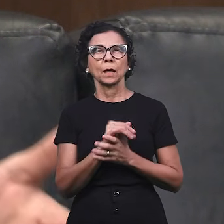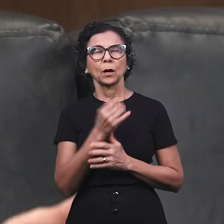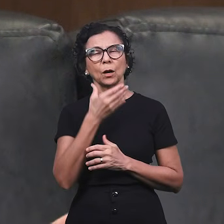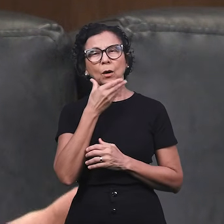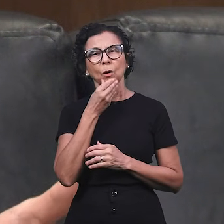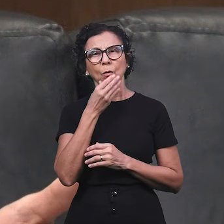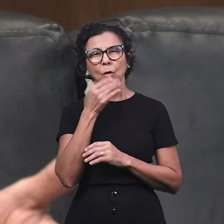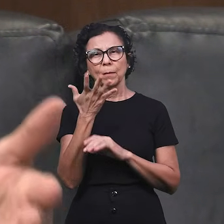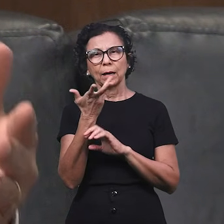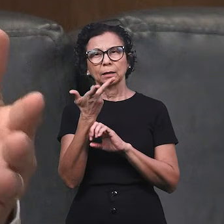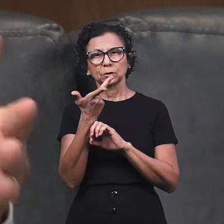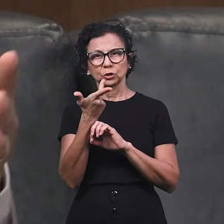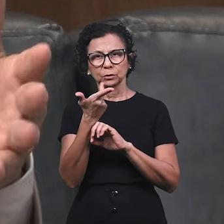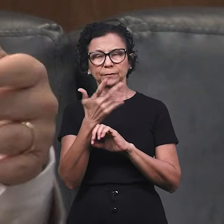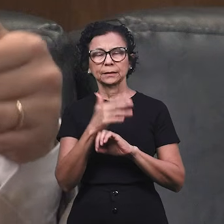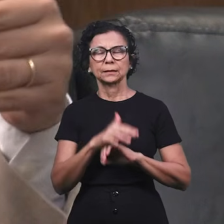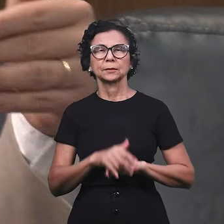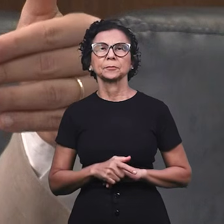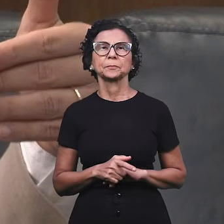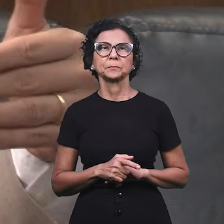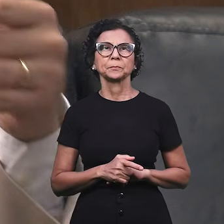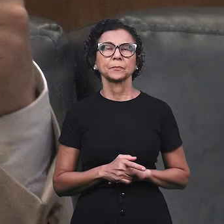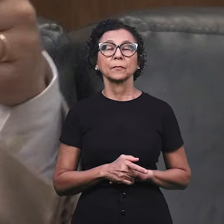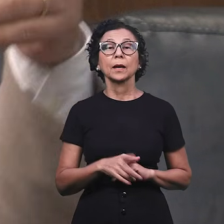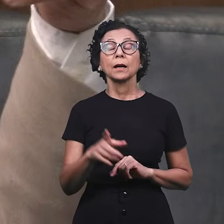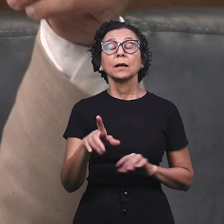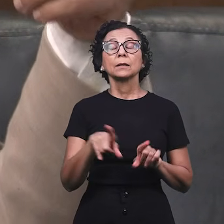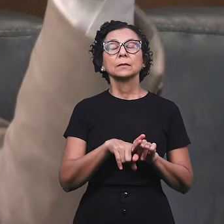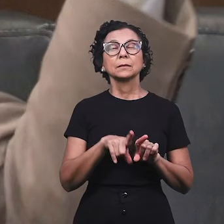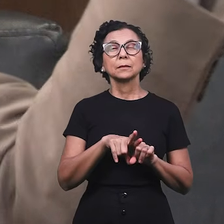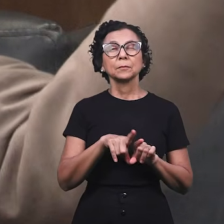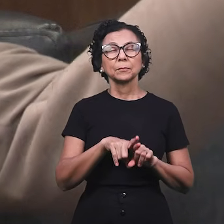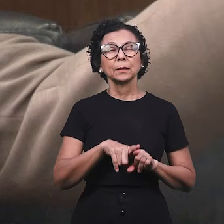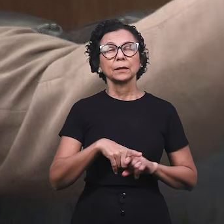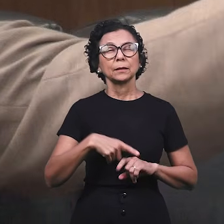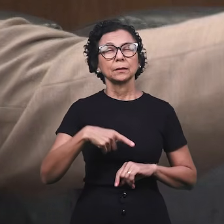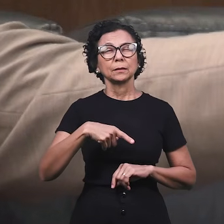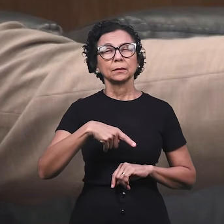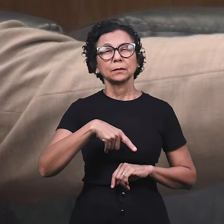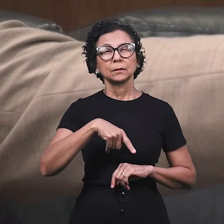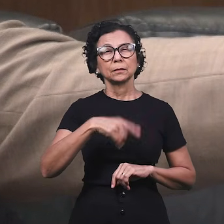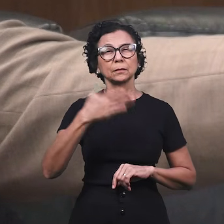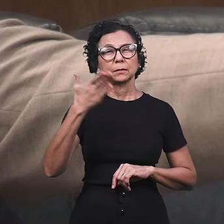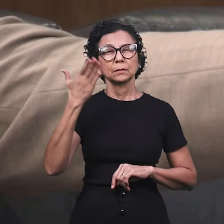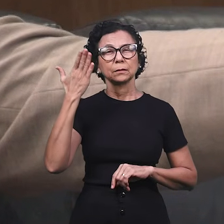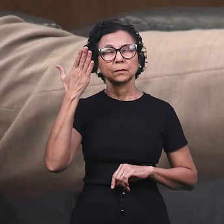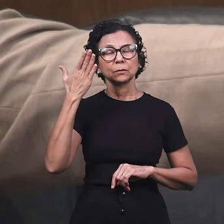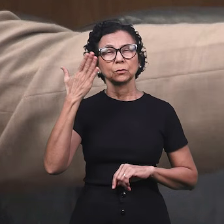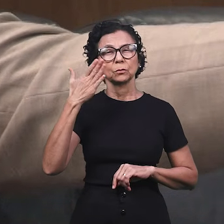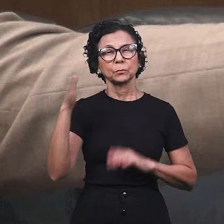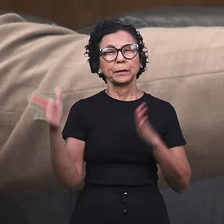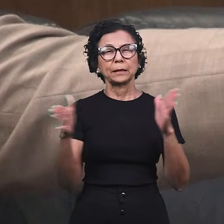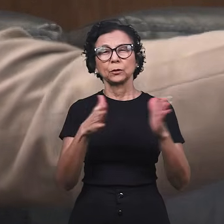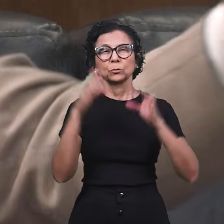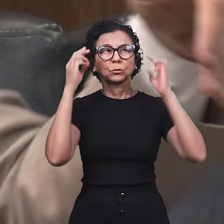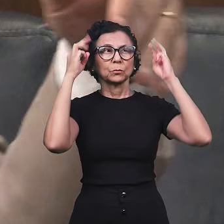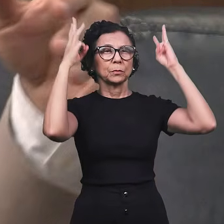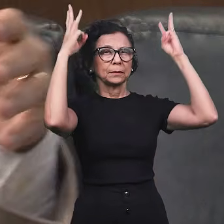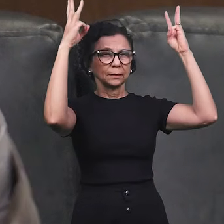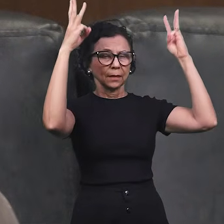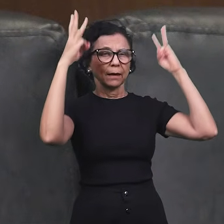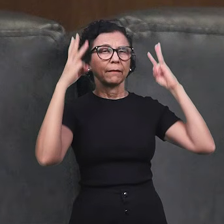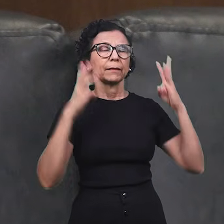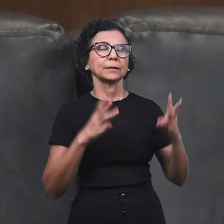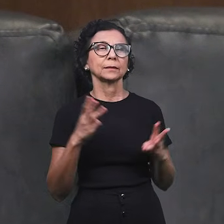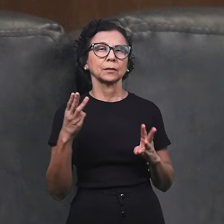que o artífice fazia lá? O Senhor deu também uma pessoa preparada até para Moisés, lá na época do tabernáculo, verdade. o Bezalel, né?